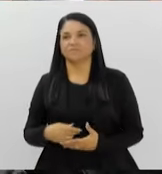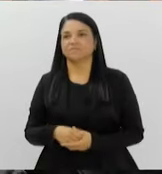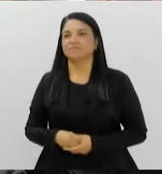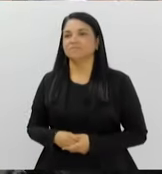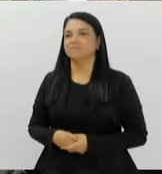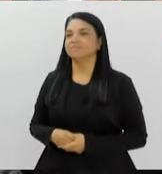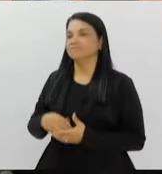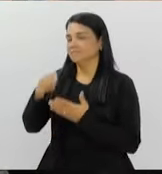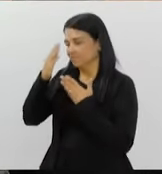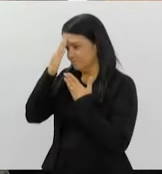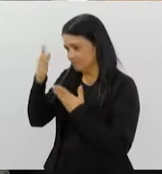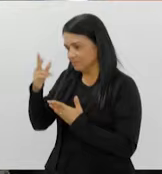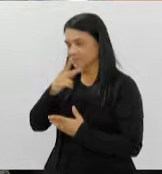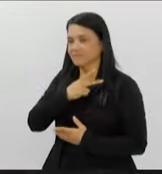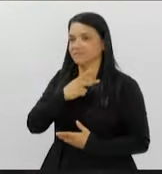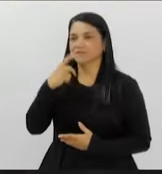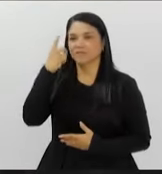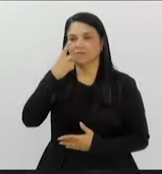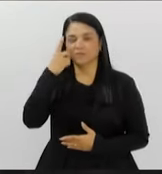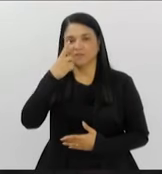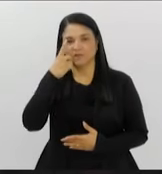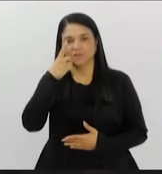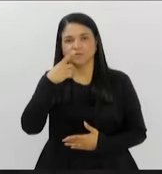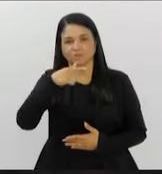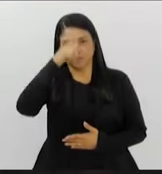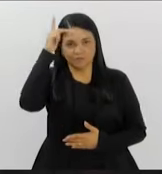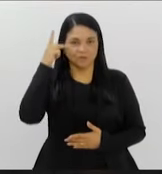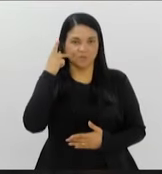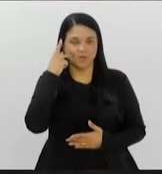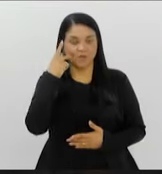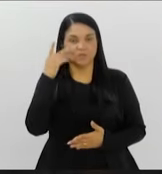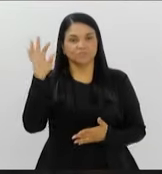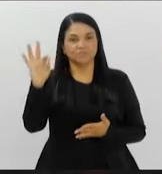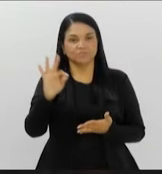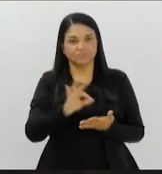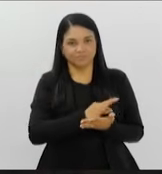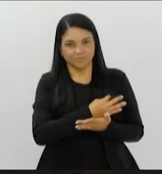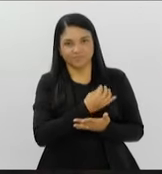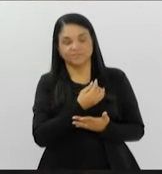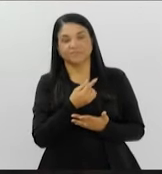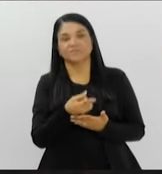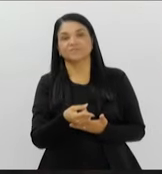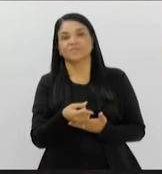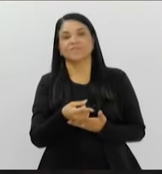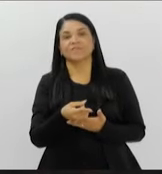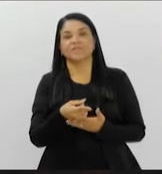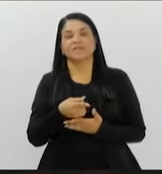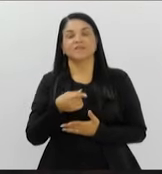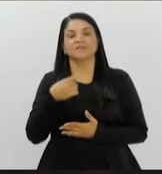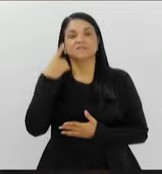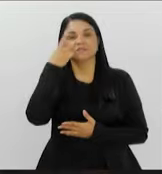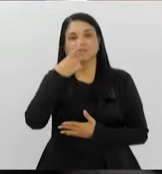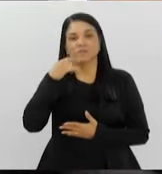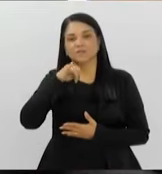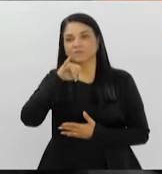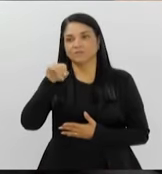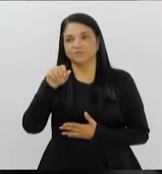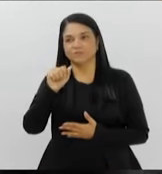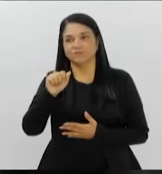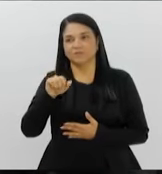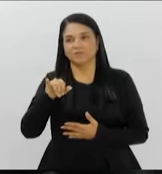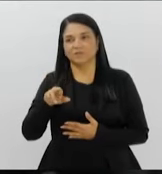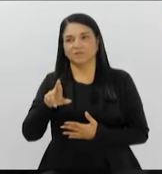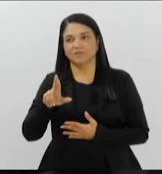deputado Luiz Paulo. Próximo orador inscrito é o deputado Jair Bittencourt.